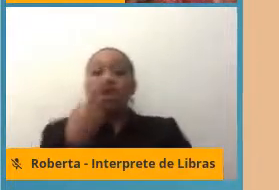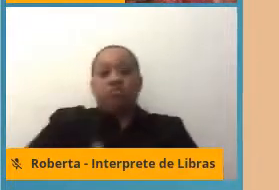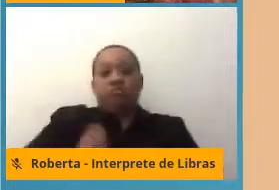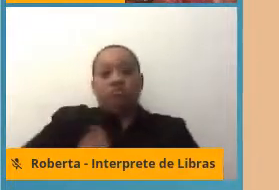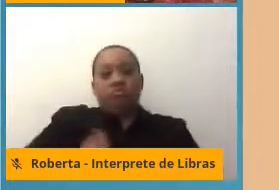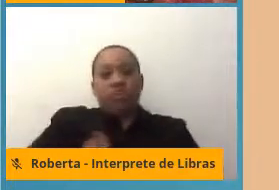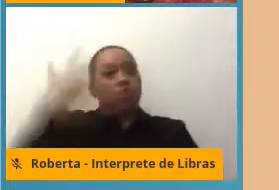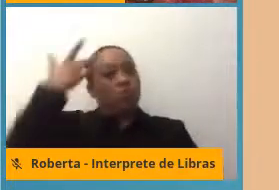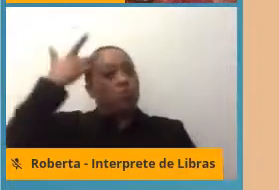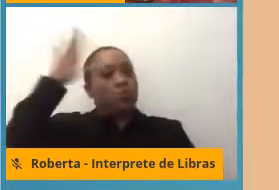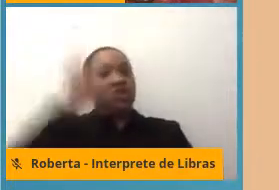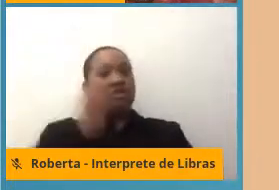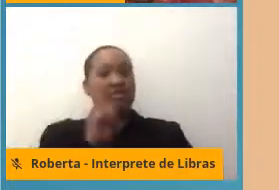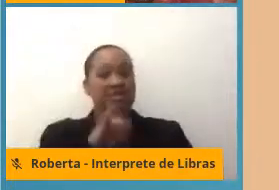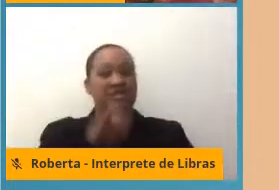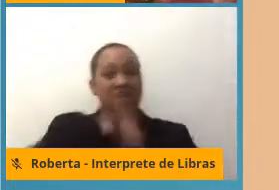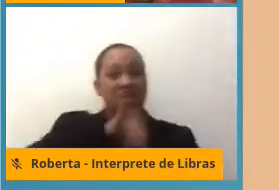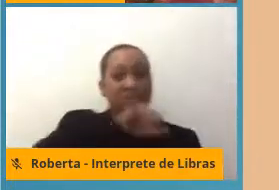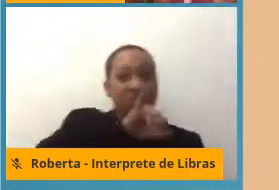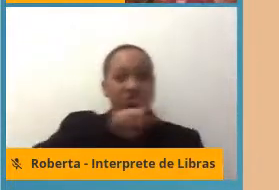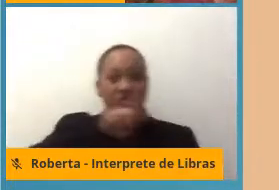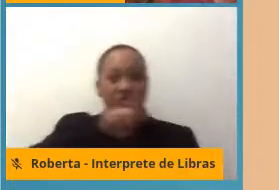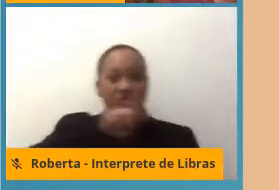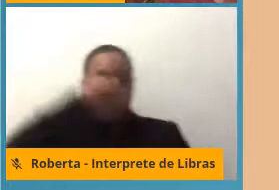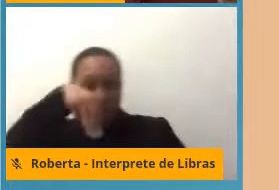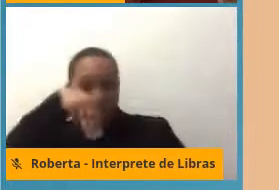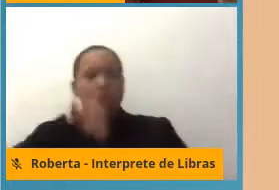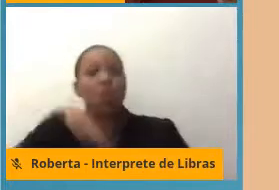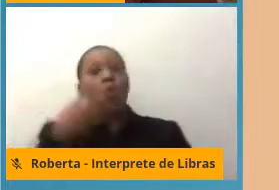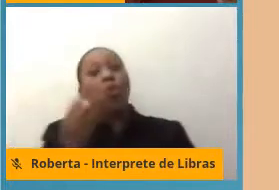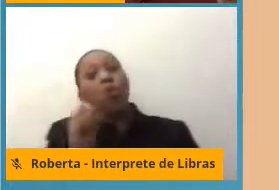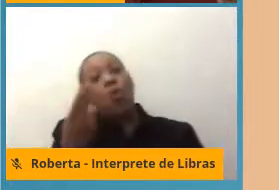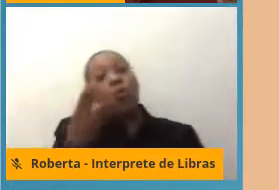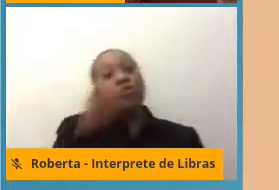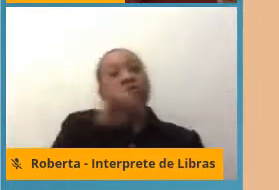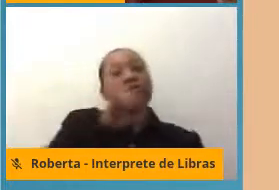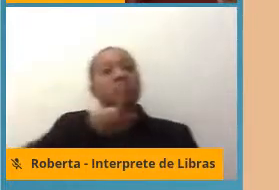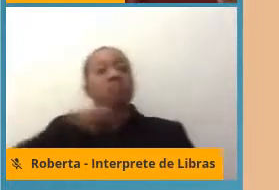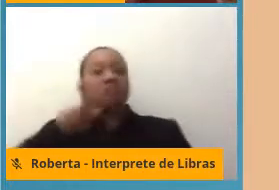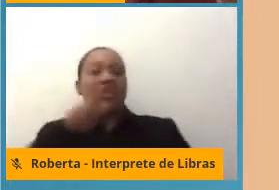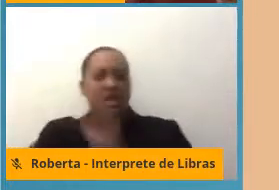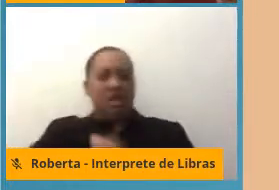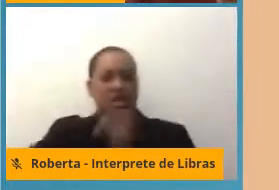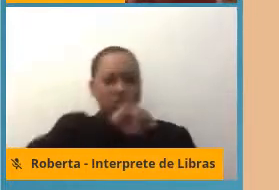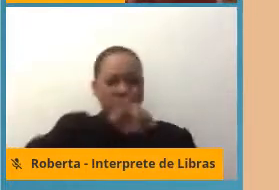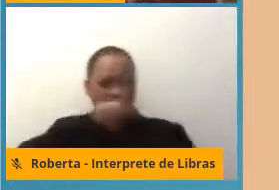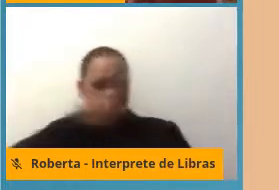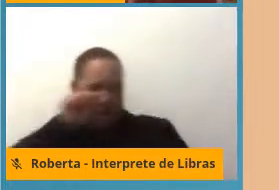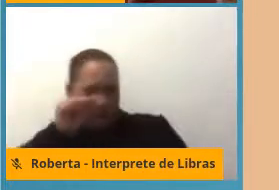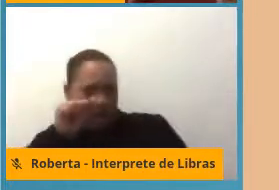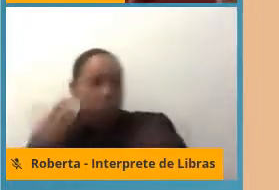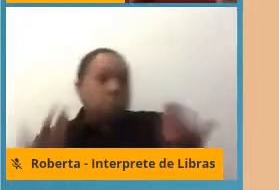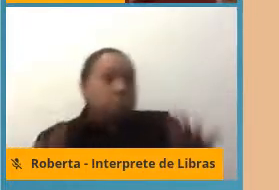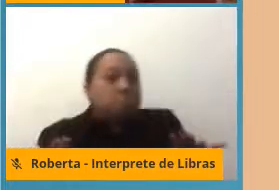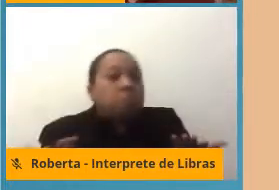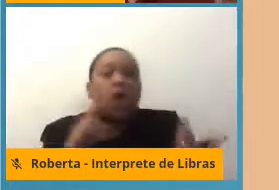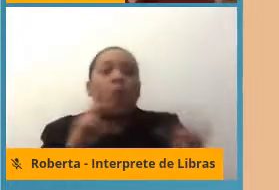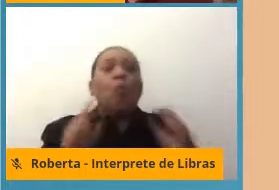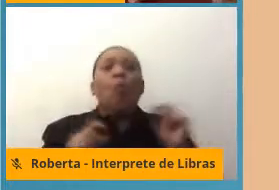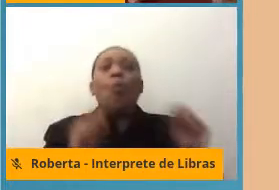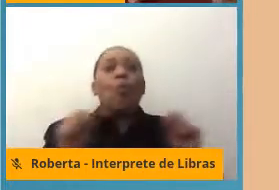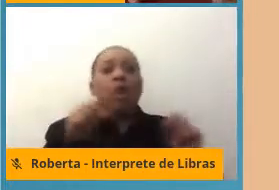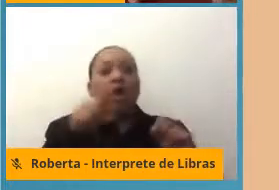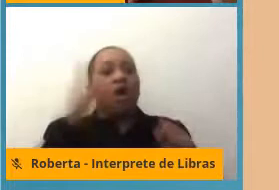IgG? Tem gente que se pergunta, será que é IgA também? Então, entendam que esse total ele é importante para mim, porque se ele dá positivo, eu